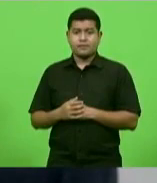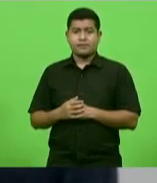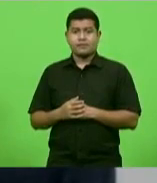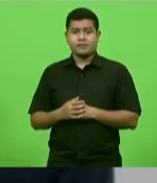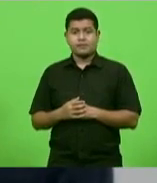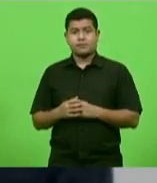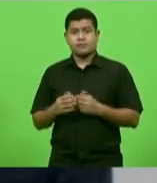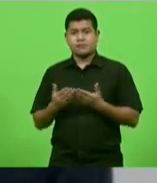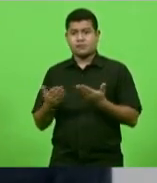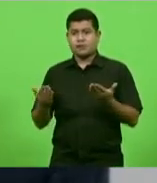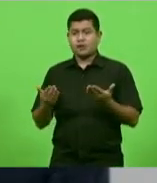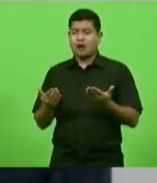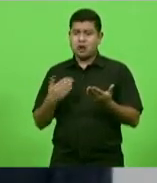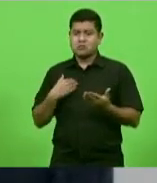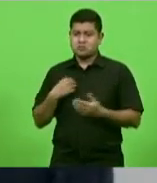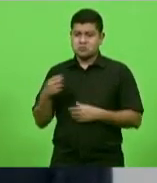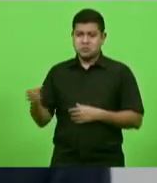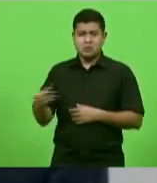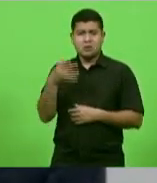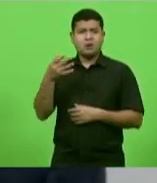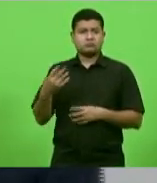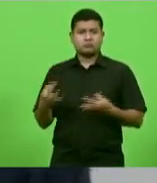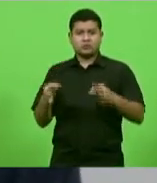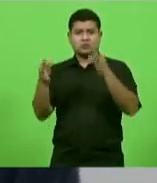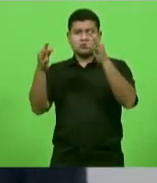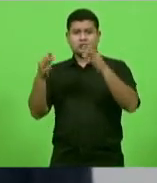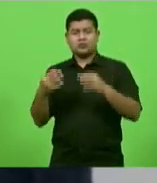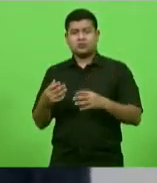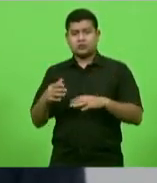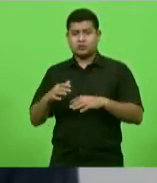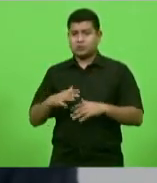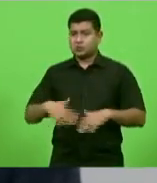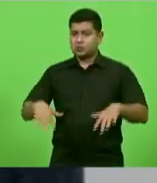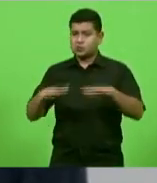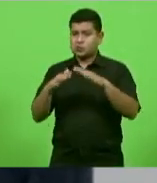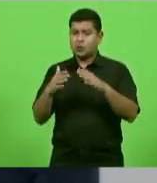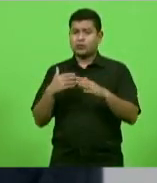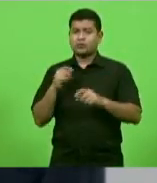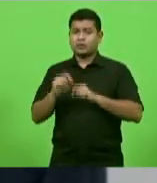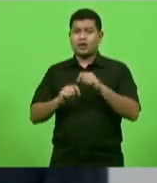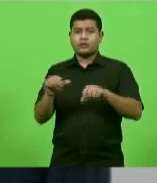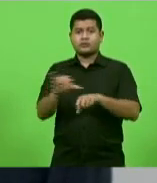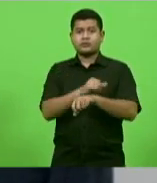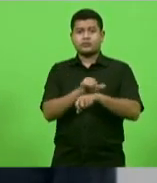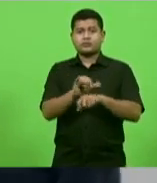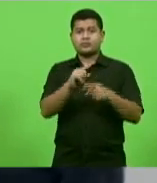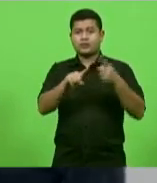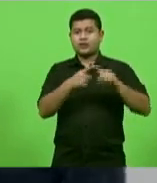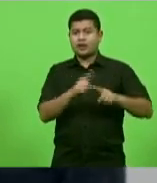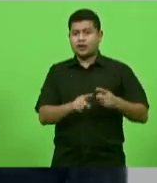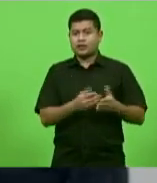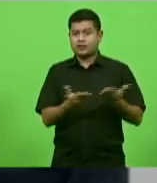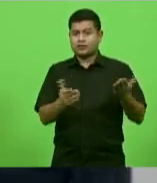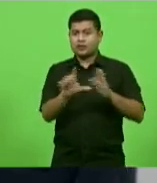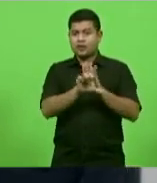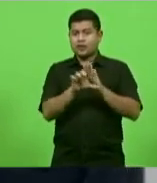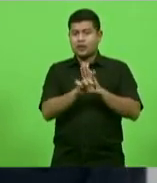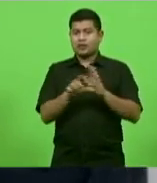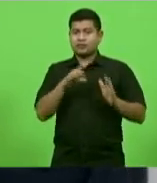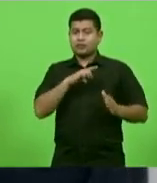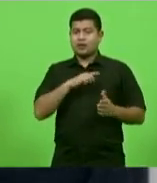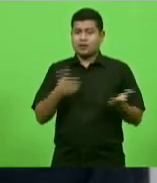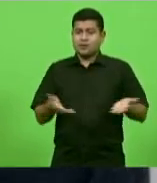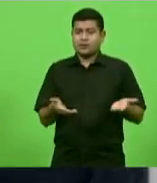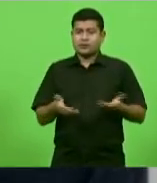Senhores, uma verdadeira inovação para o nosso tempo, ao arrepio de toda disposição legal em vigor. a impressão